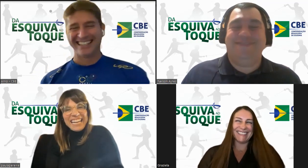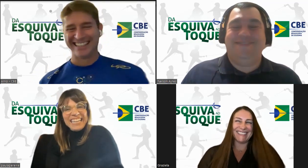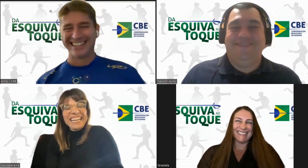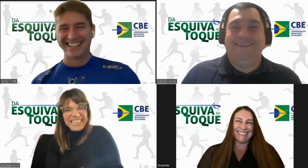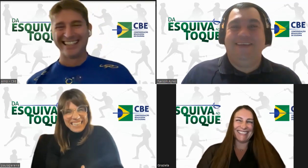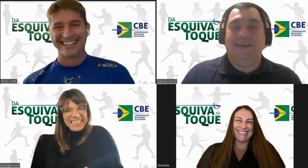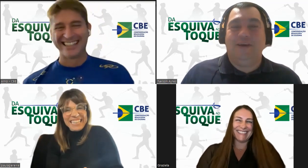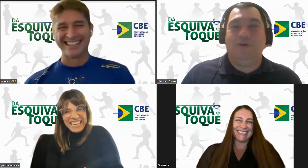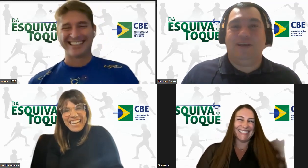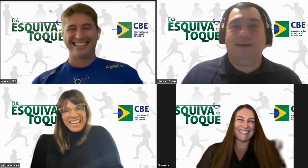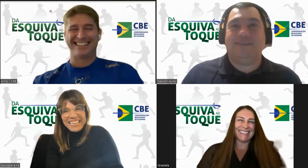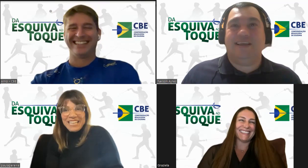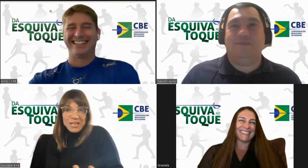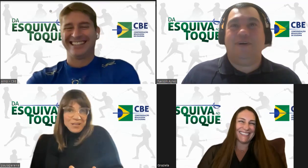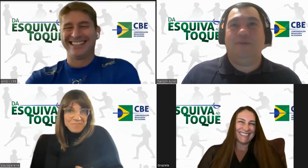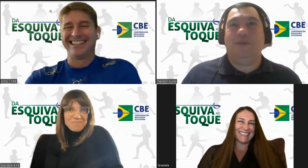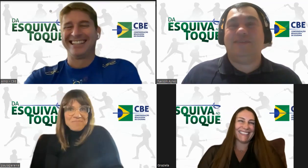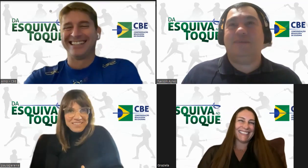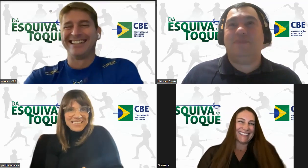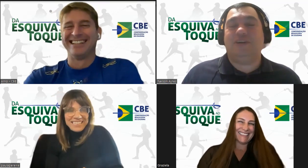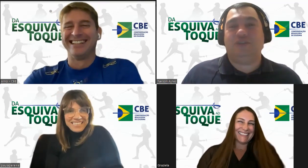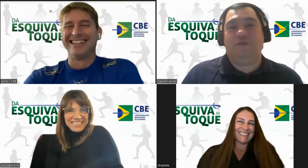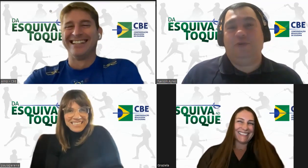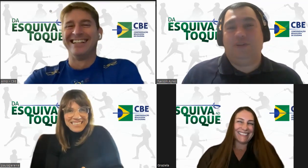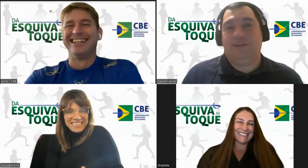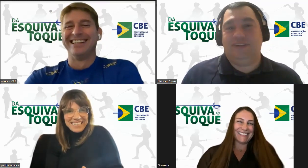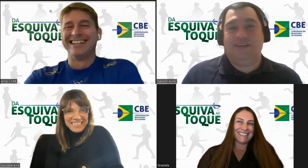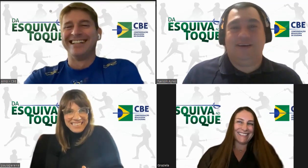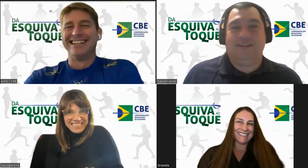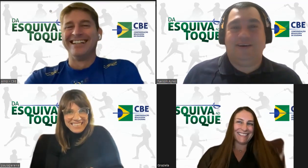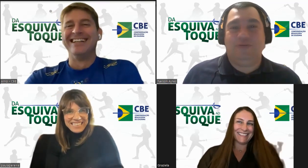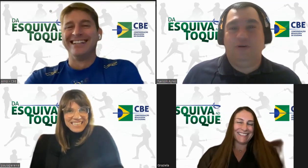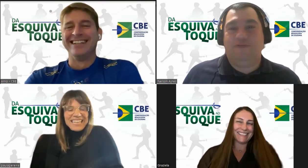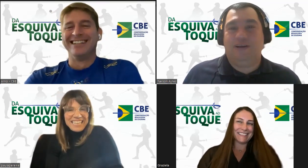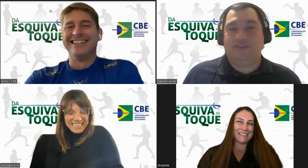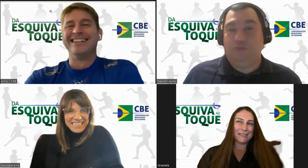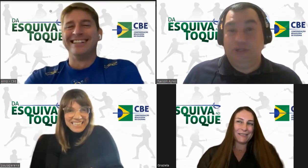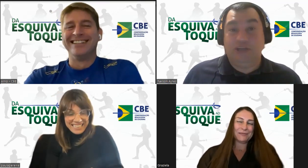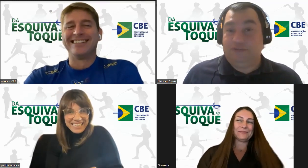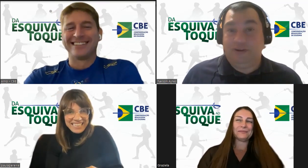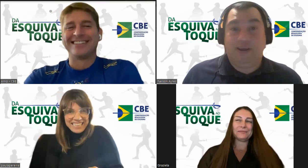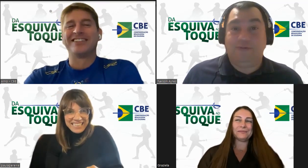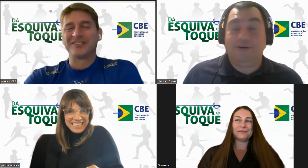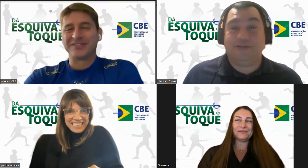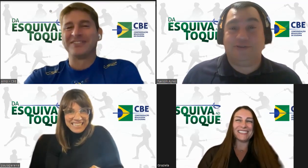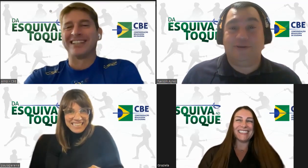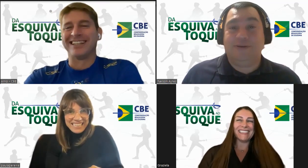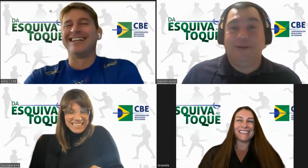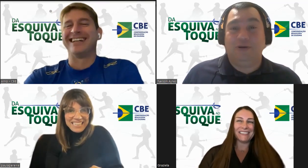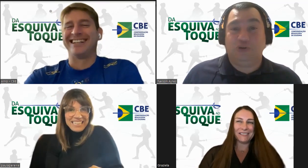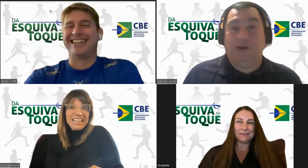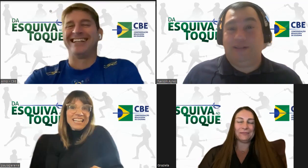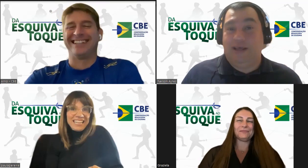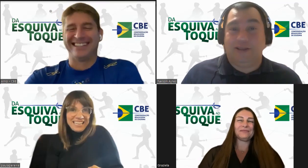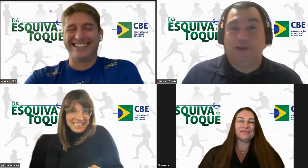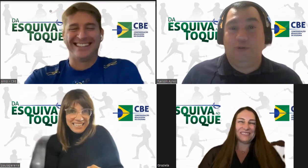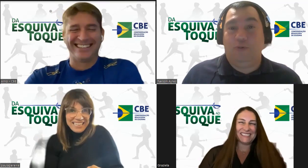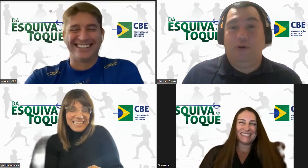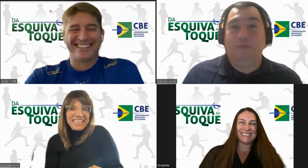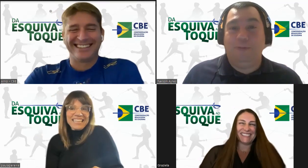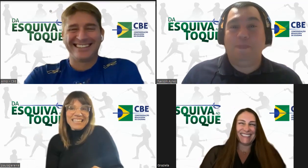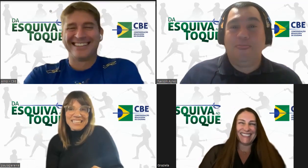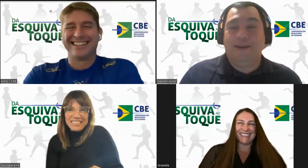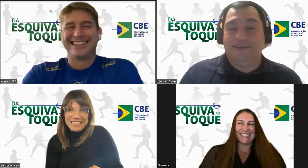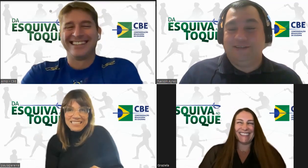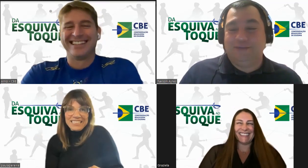falando por exemplo das frutas e da do alface eu me identifiquei com isso né Eu sou um atleta